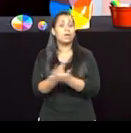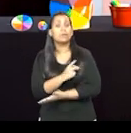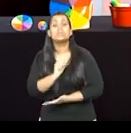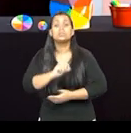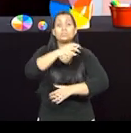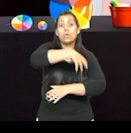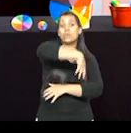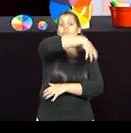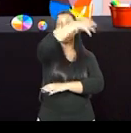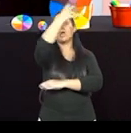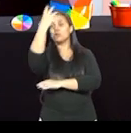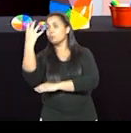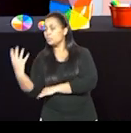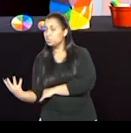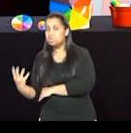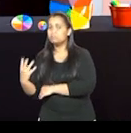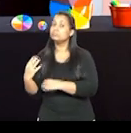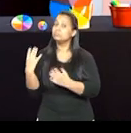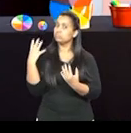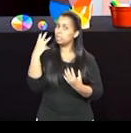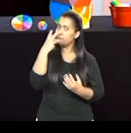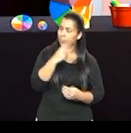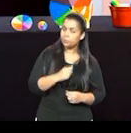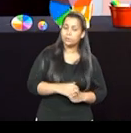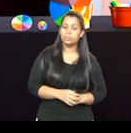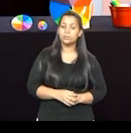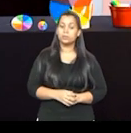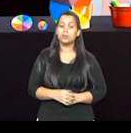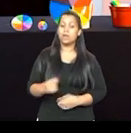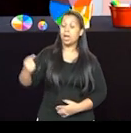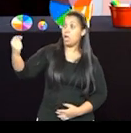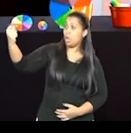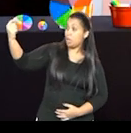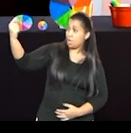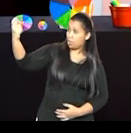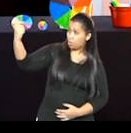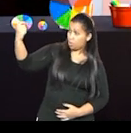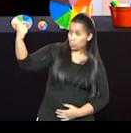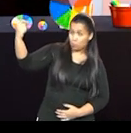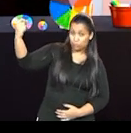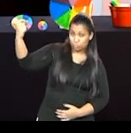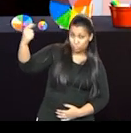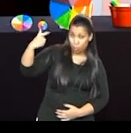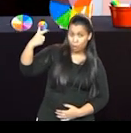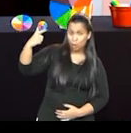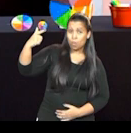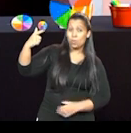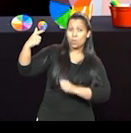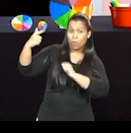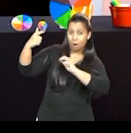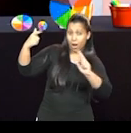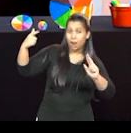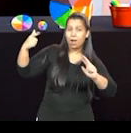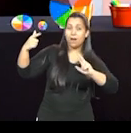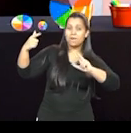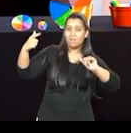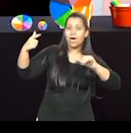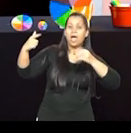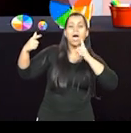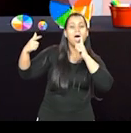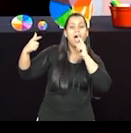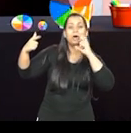gente vê tão bonito. A luz do sol passa do ar para as gotinhas de